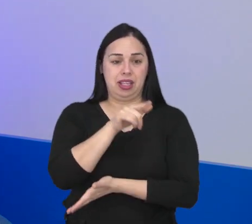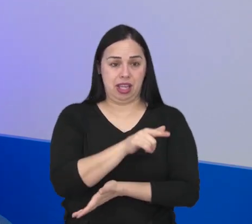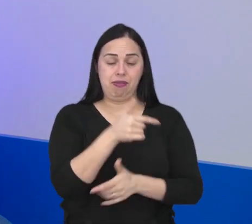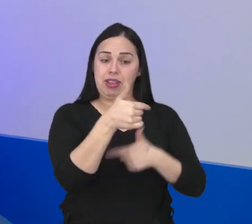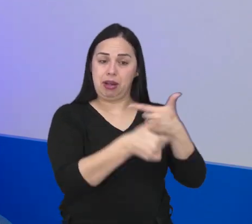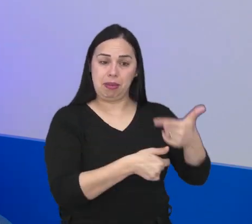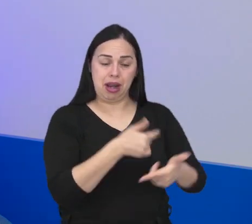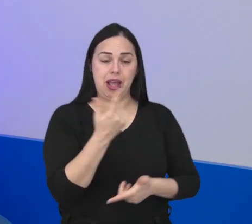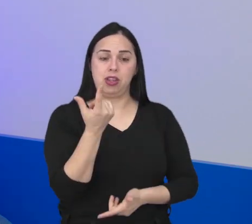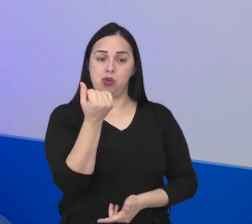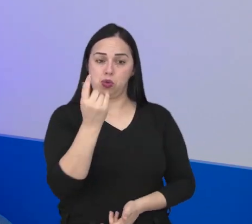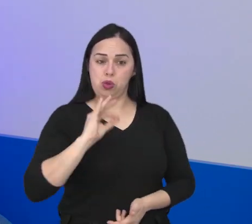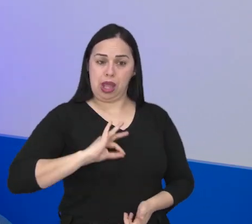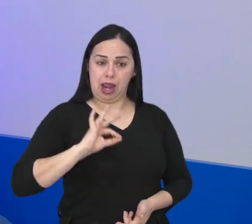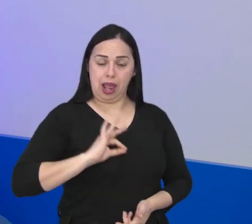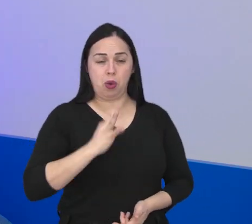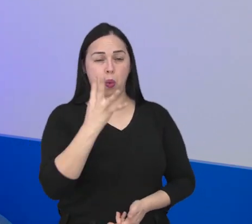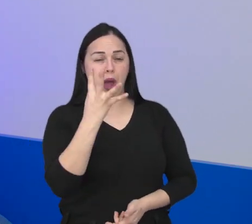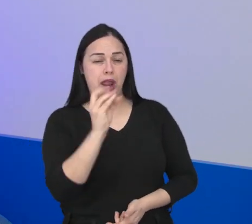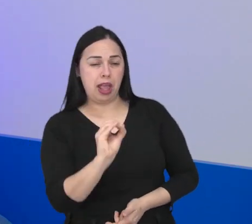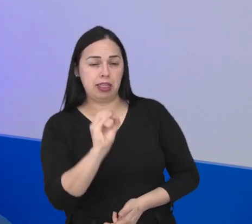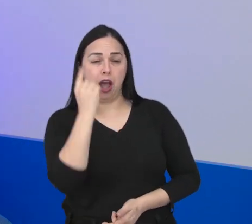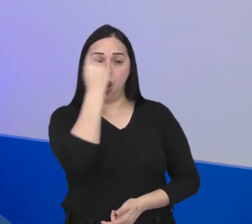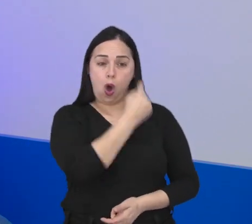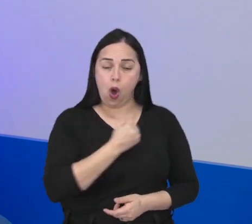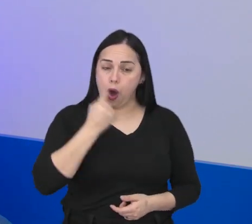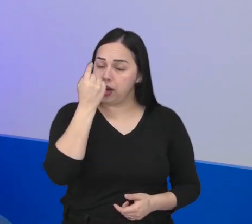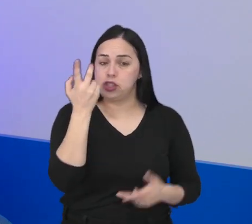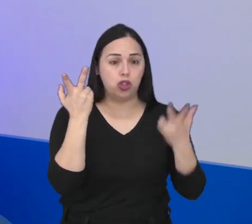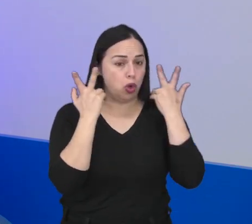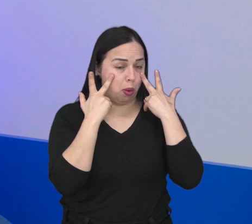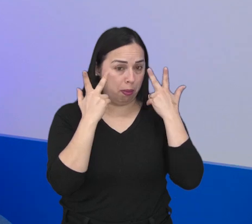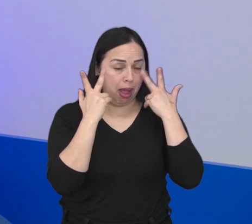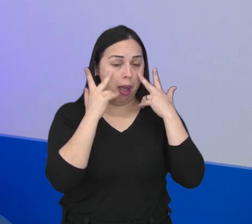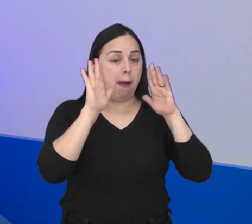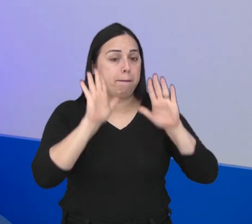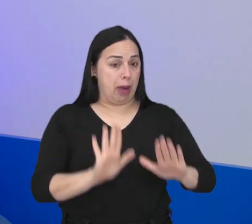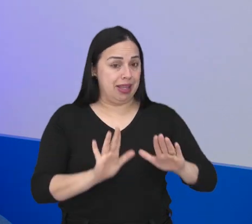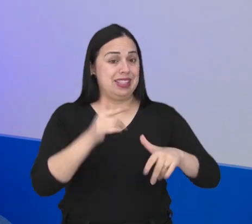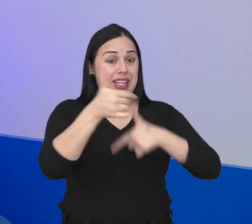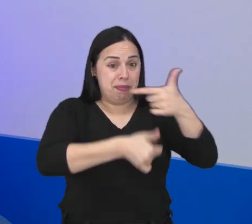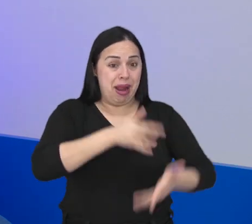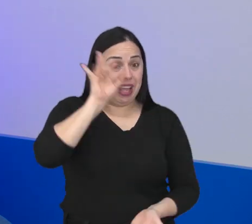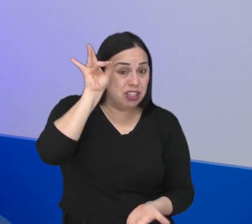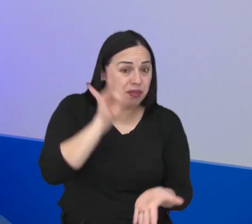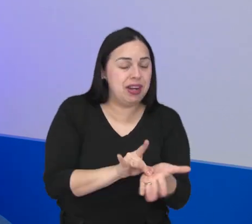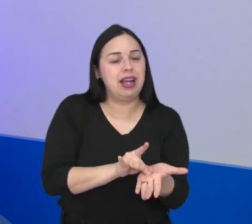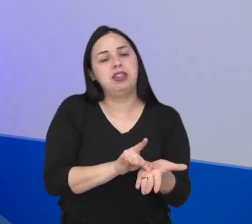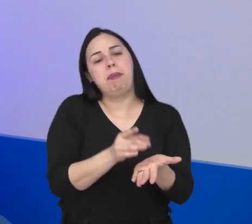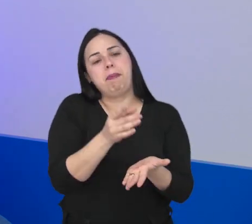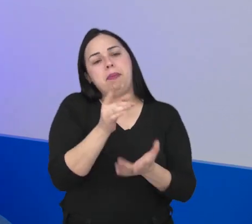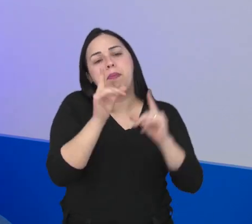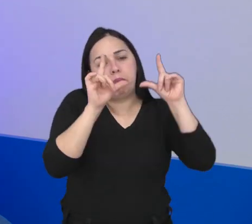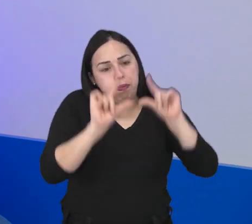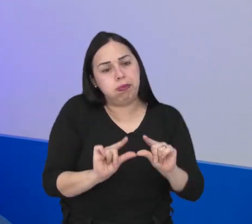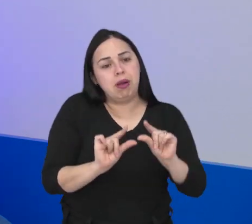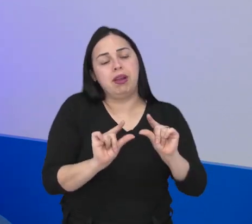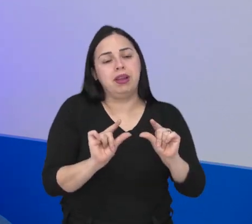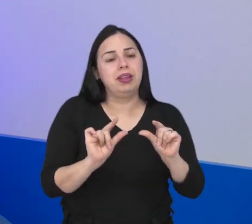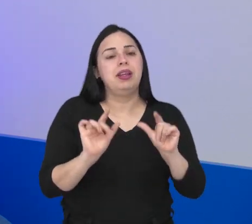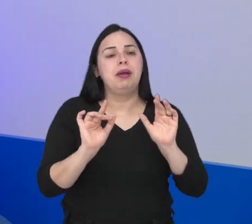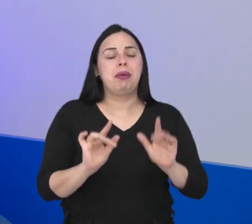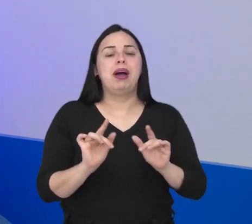vai receber como se ele estivesse trabalhando as 40 ou as 44 horas semanais normalmente, porém vai estar trabalhando um pouquinho menos